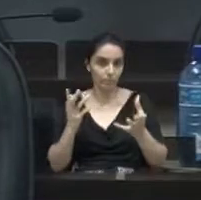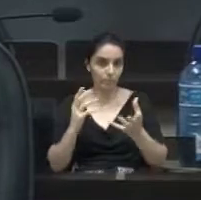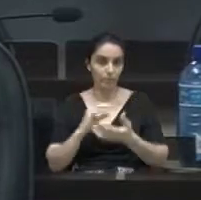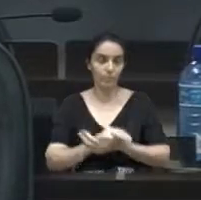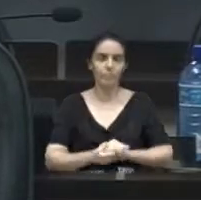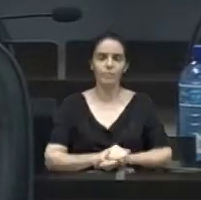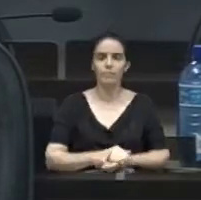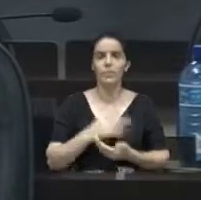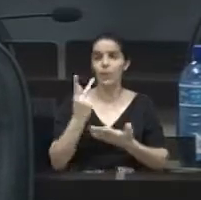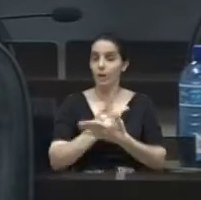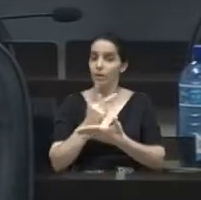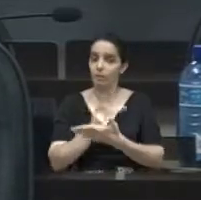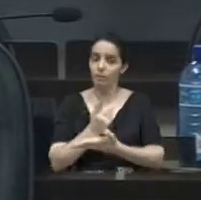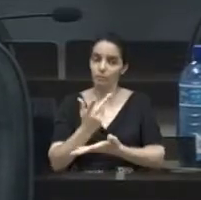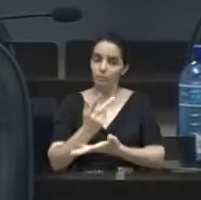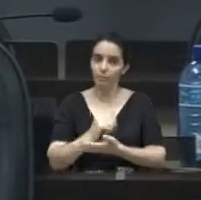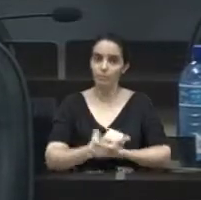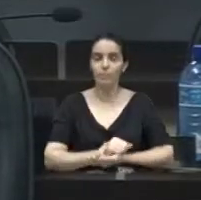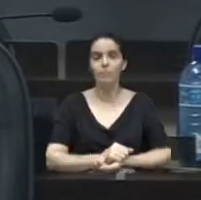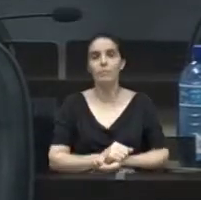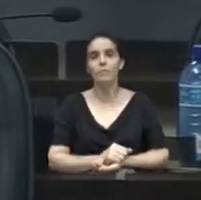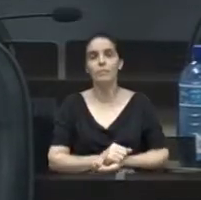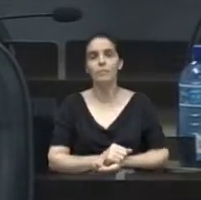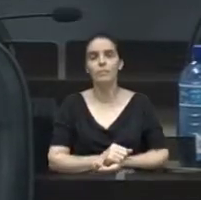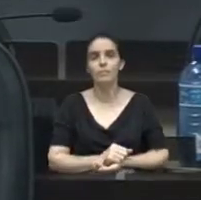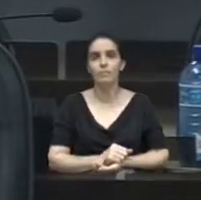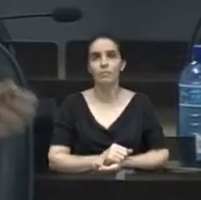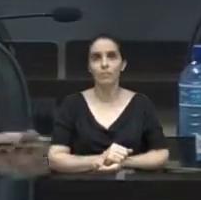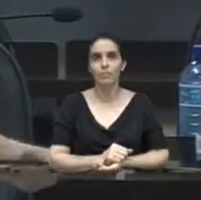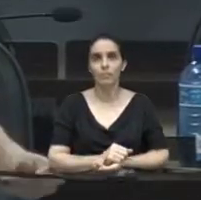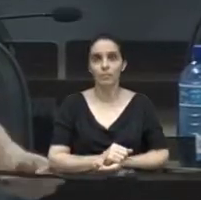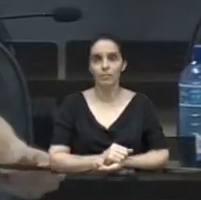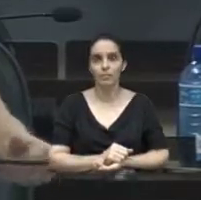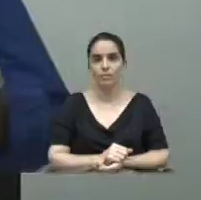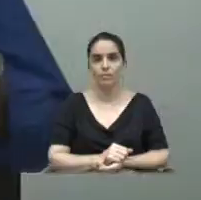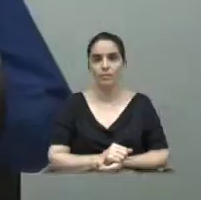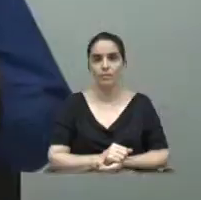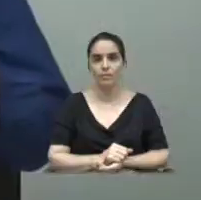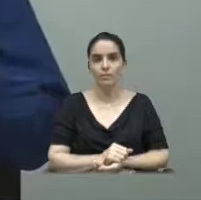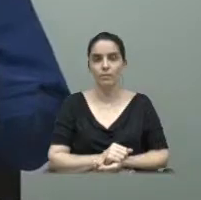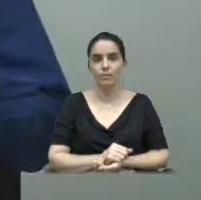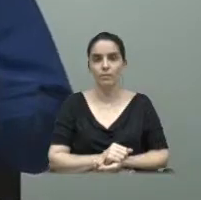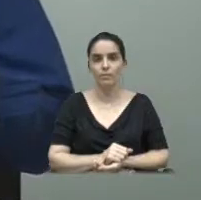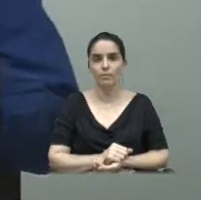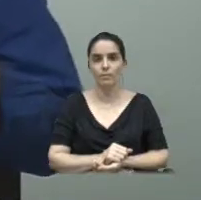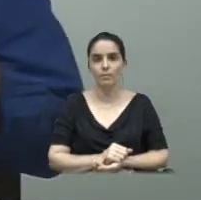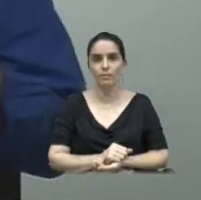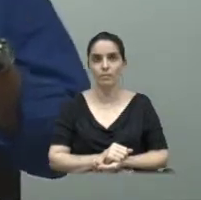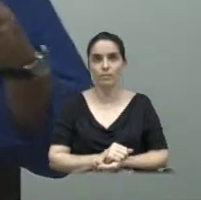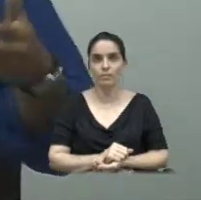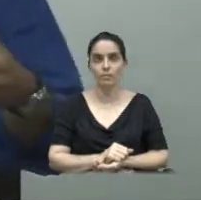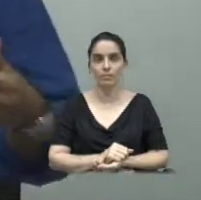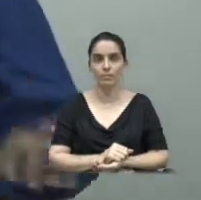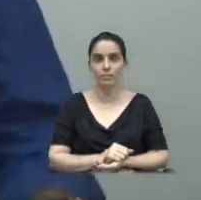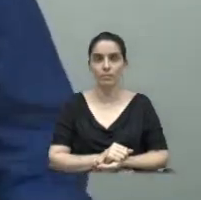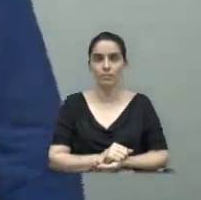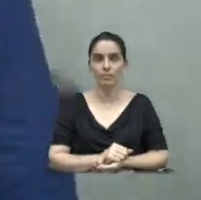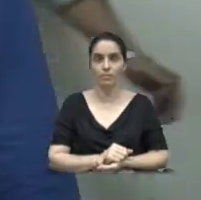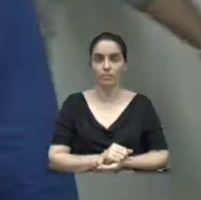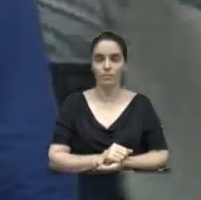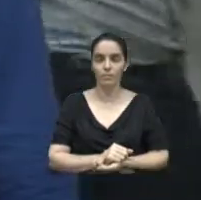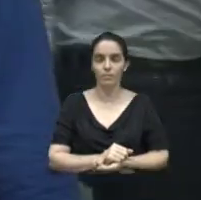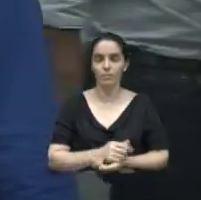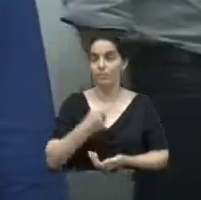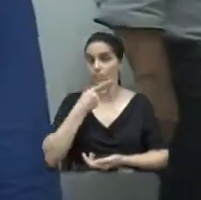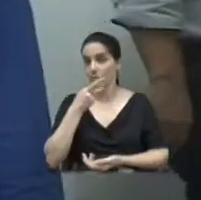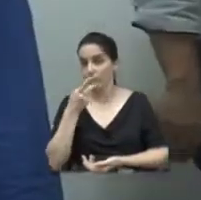falha para que isso aconteça e torne eficaz. Inclusive, que fugindo um pouco do ecoponto, mas falando da